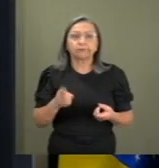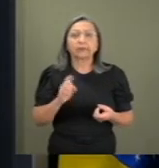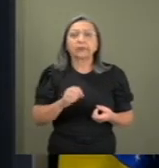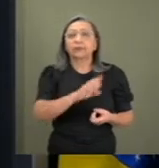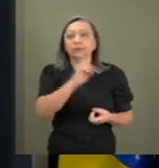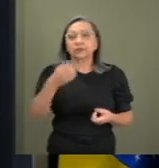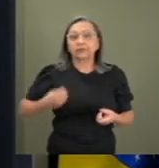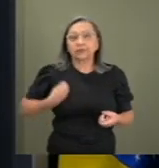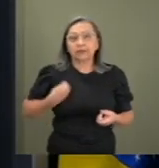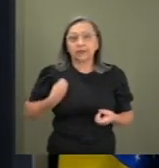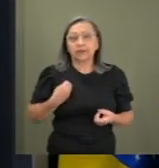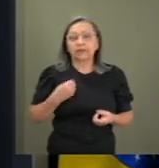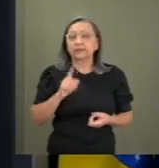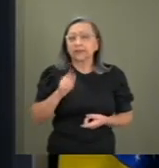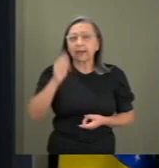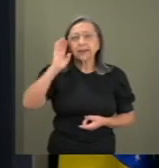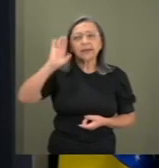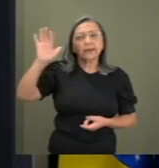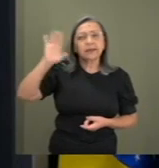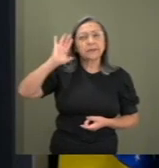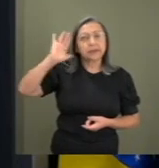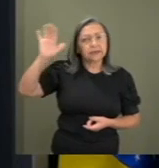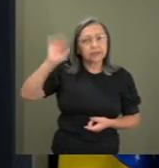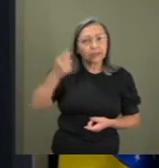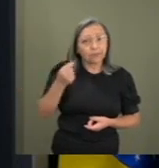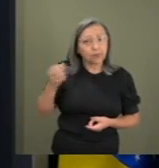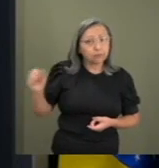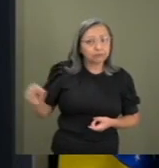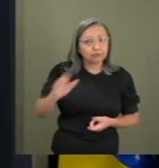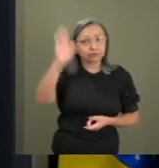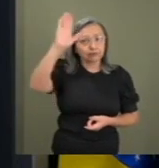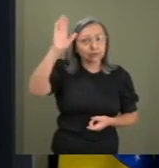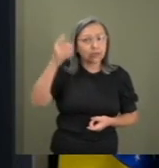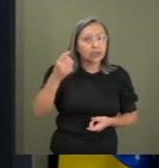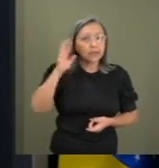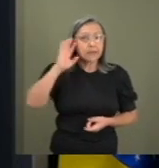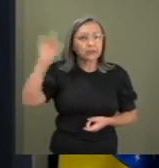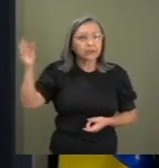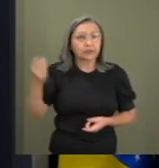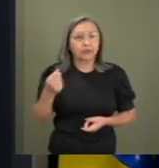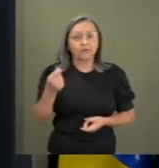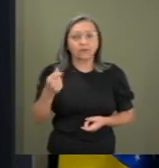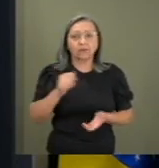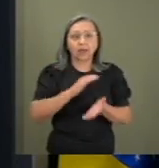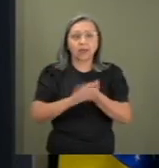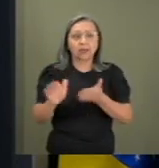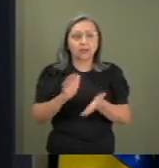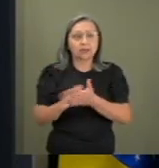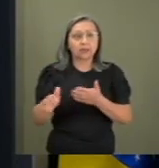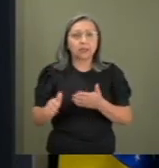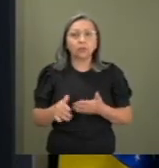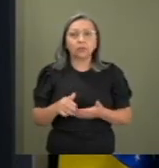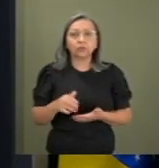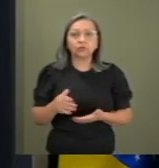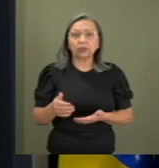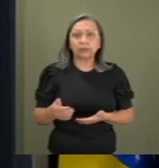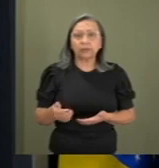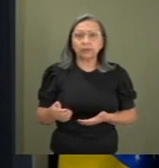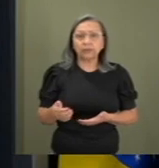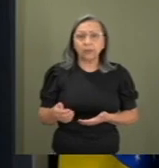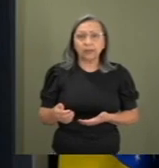lá, já imagina o valor, já imagina o gasto. O assessor especial da